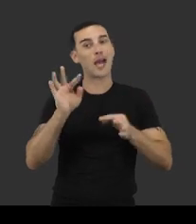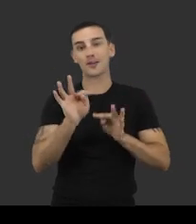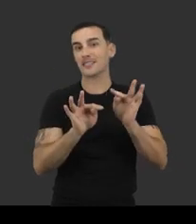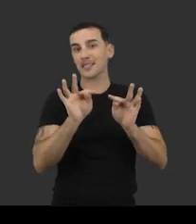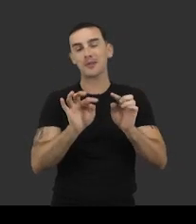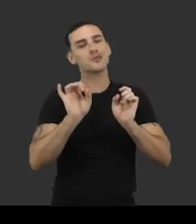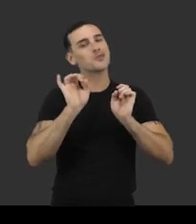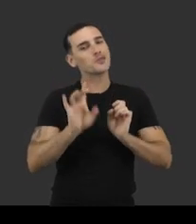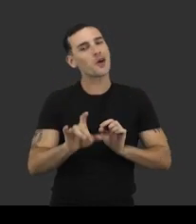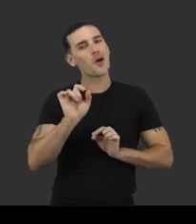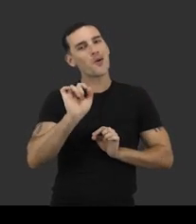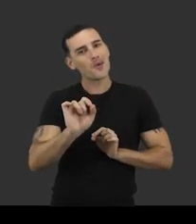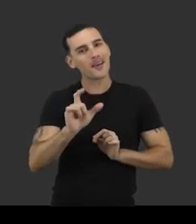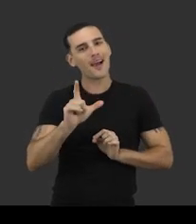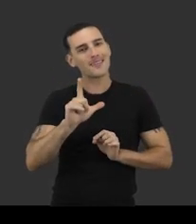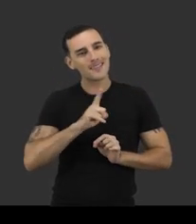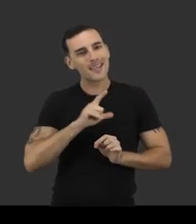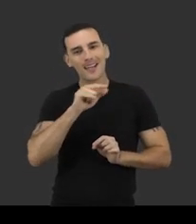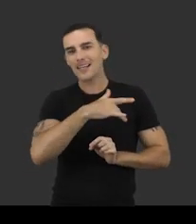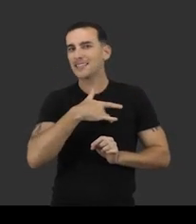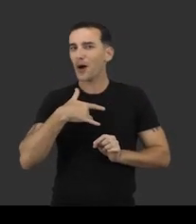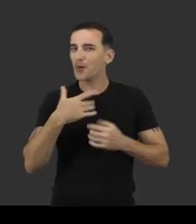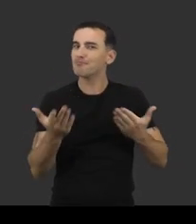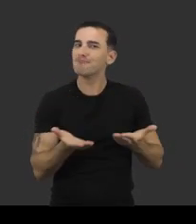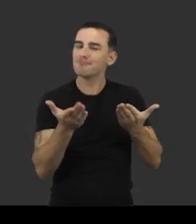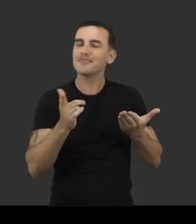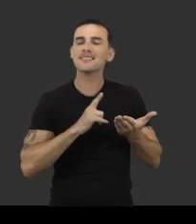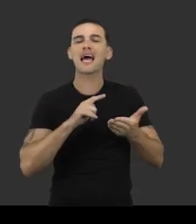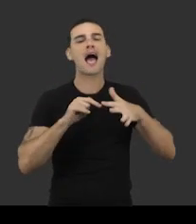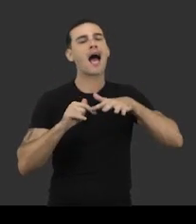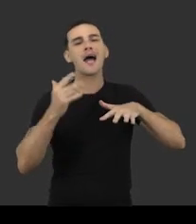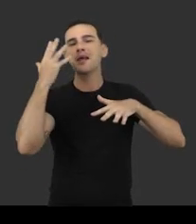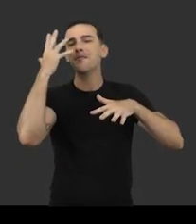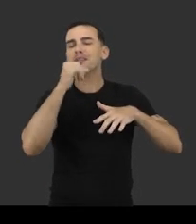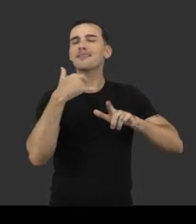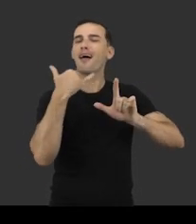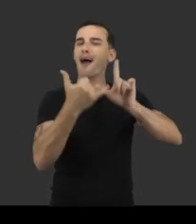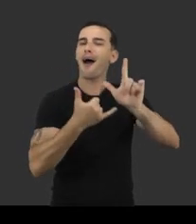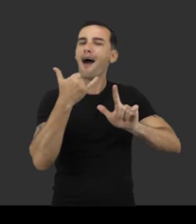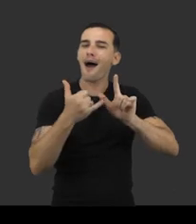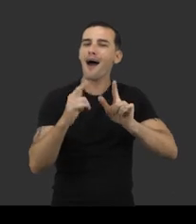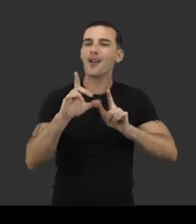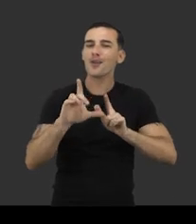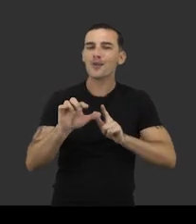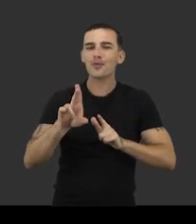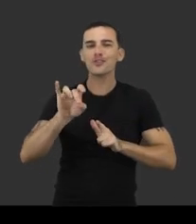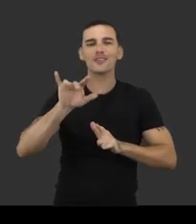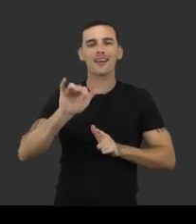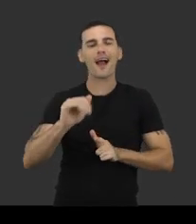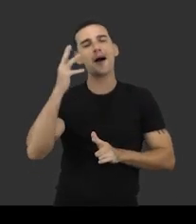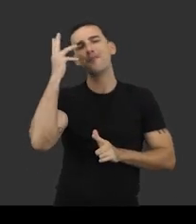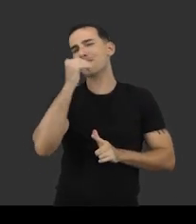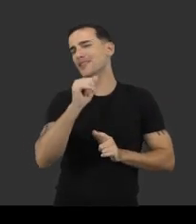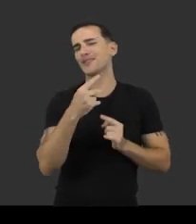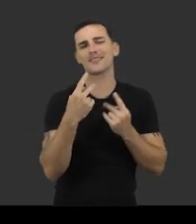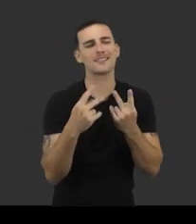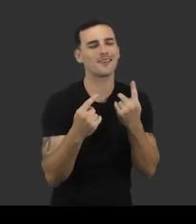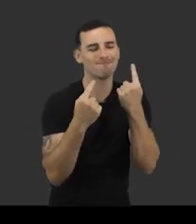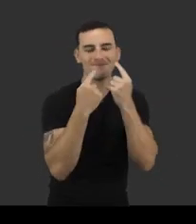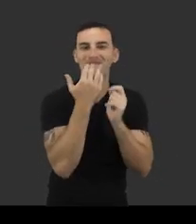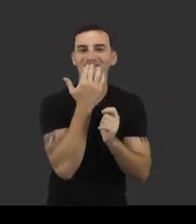eu quero só fazer a promoção da saúde, a parte bonita, lúdica, vem aqui, tá tudo lindo, seus dentes